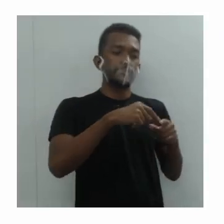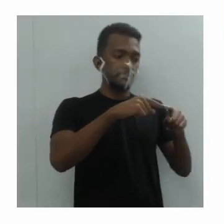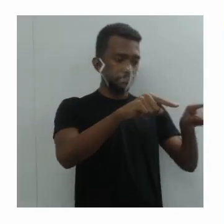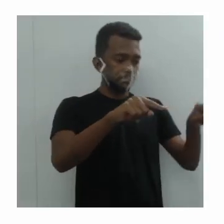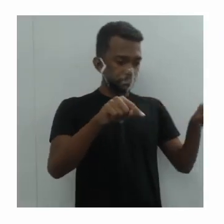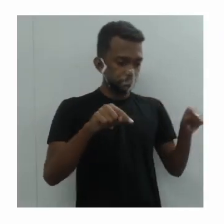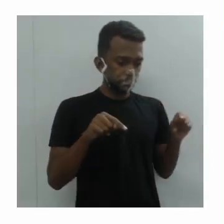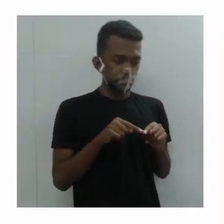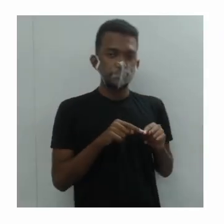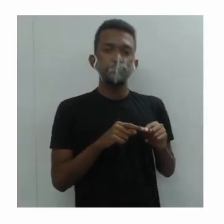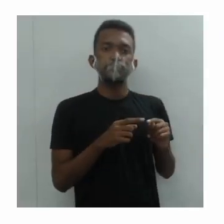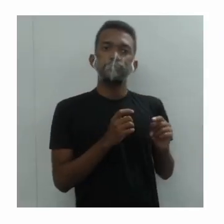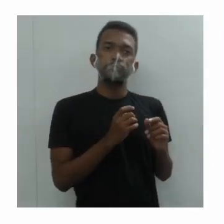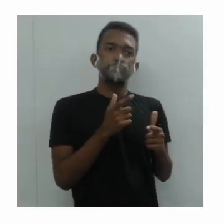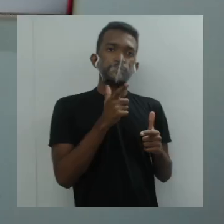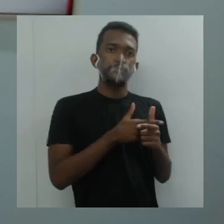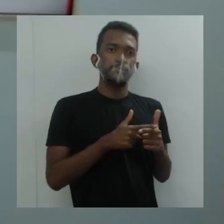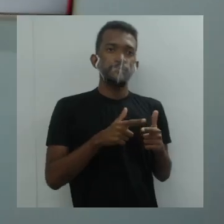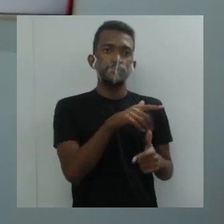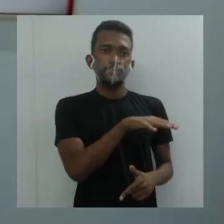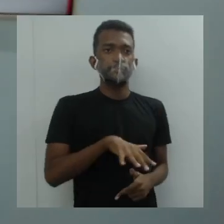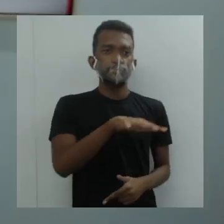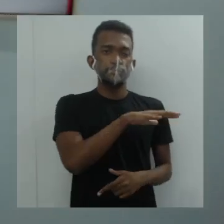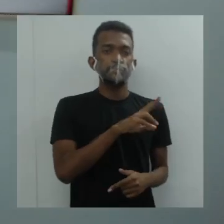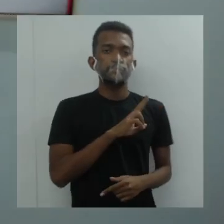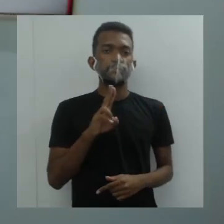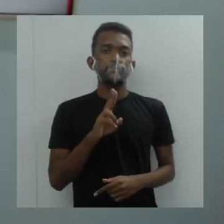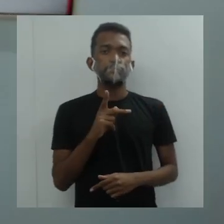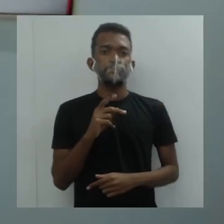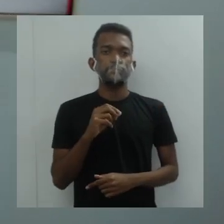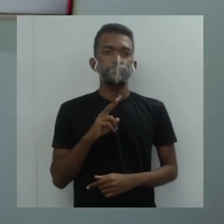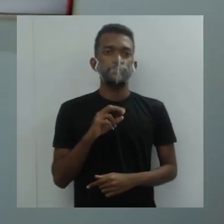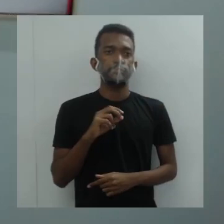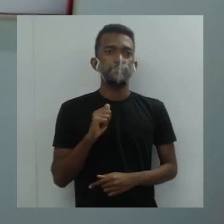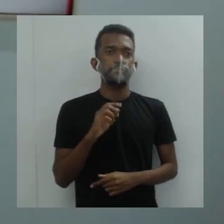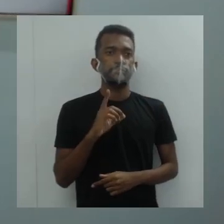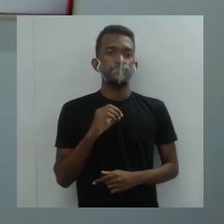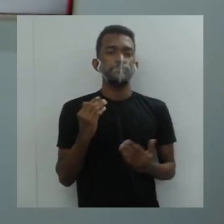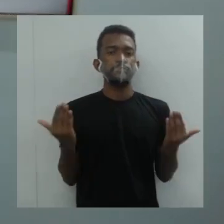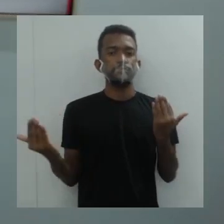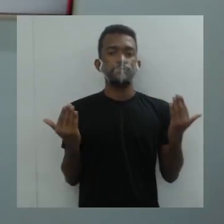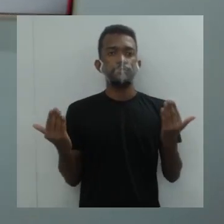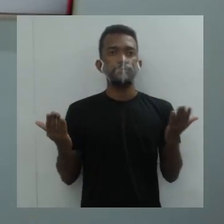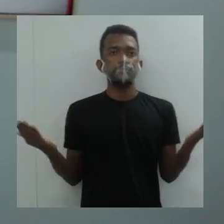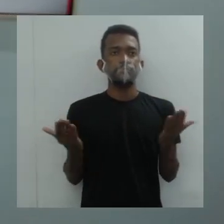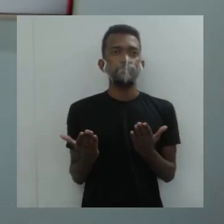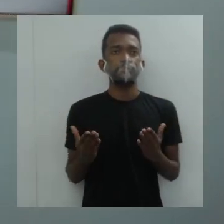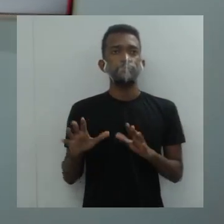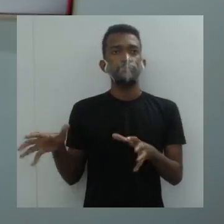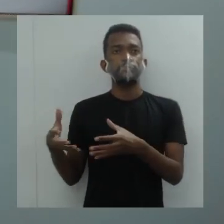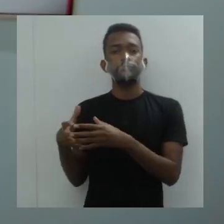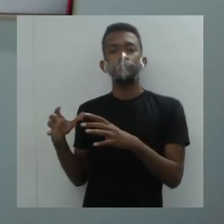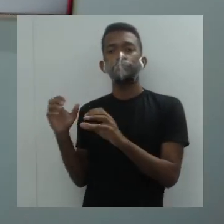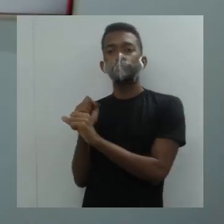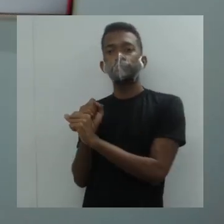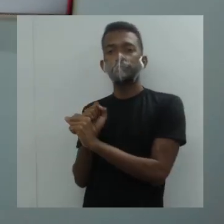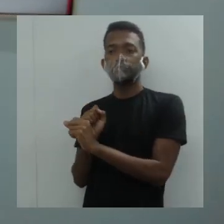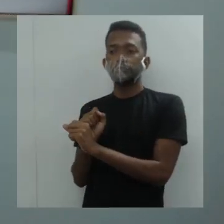ter um país povoado. Então, vamos fazer a relação: população